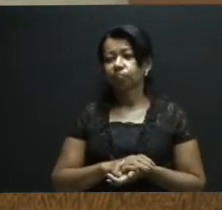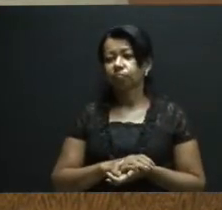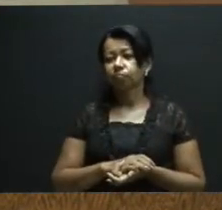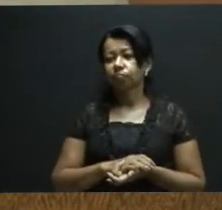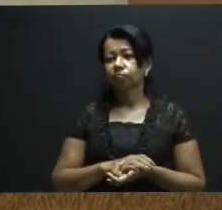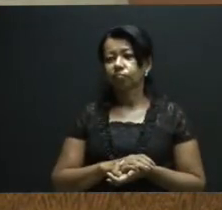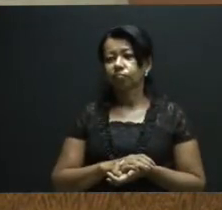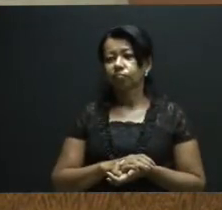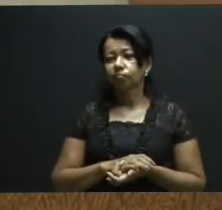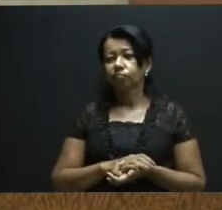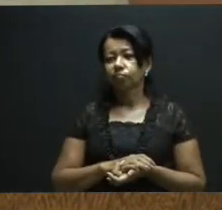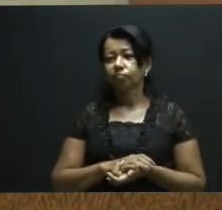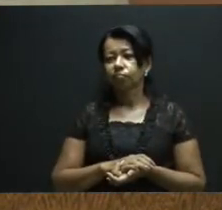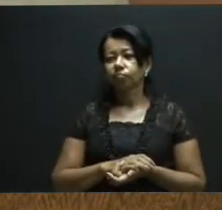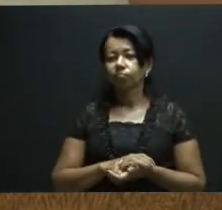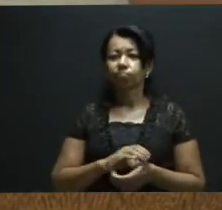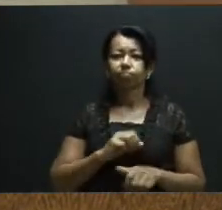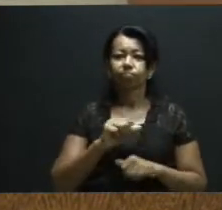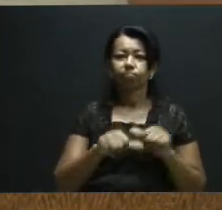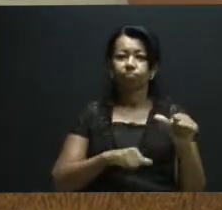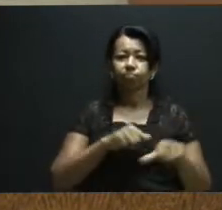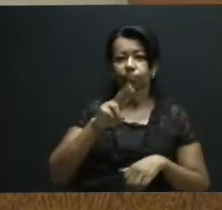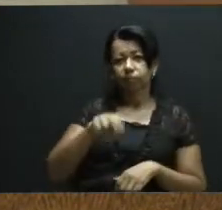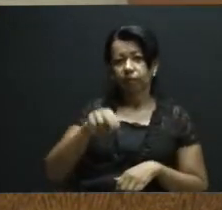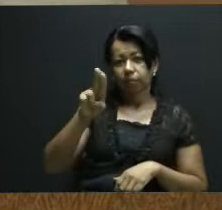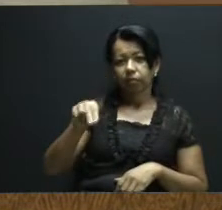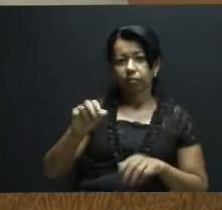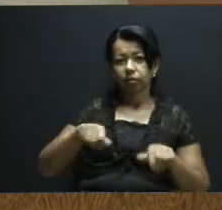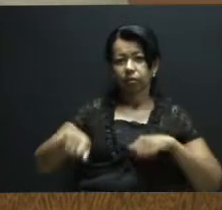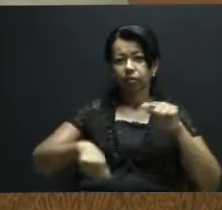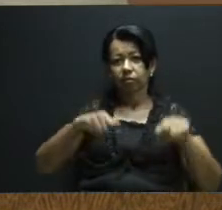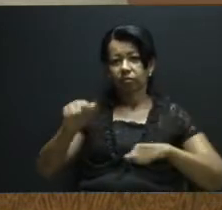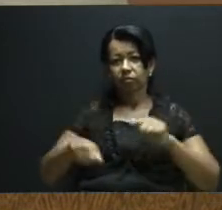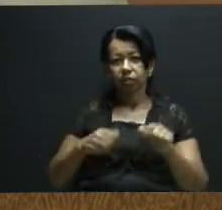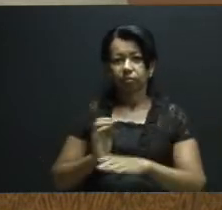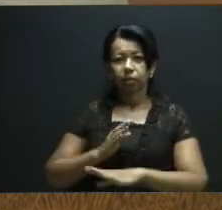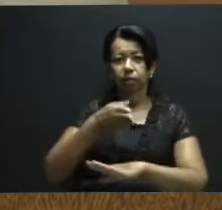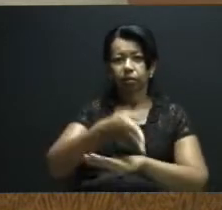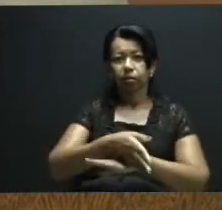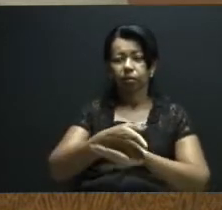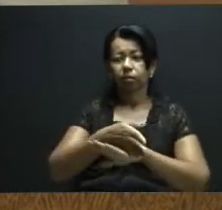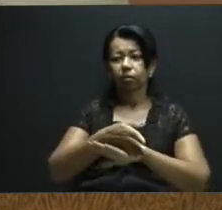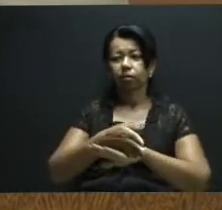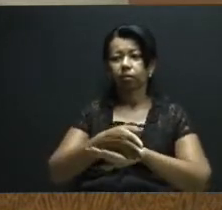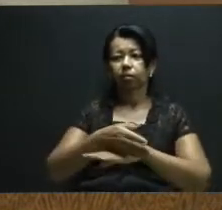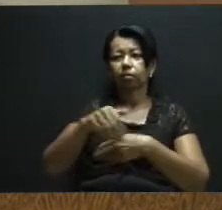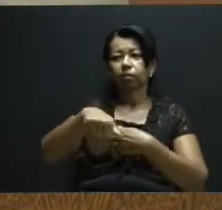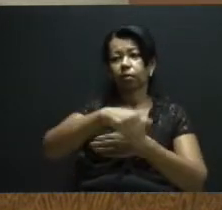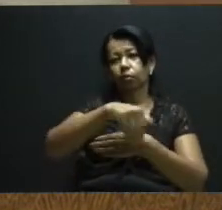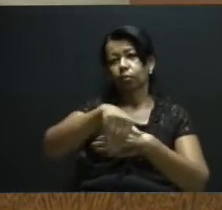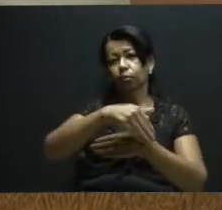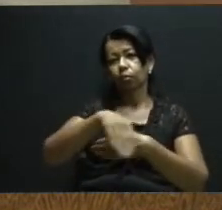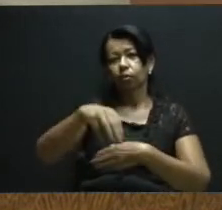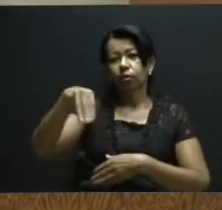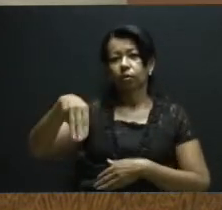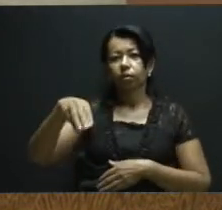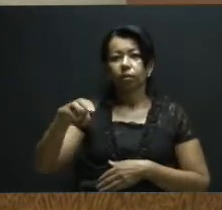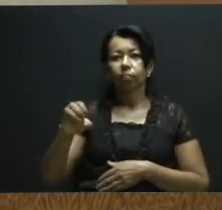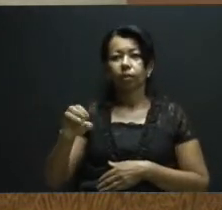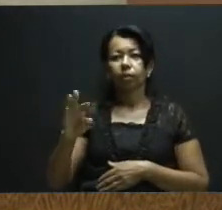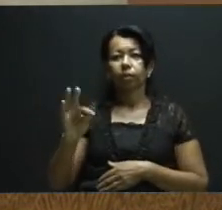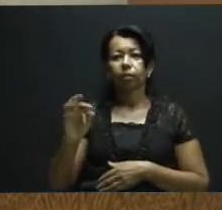revitalização da pintura na ciclovia da entrada da avenida é metalúrgico ricardo